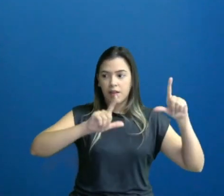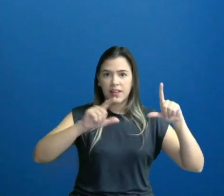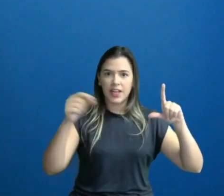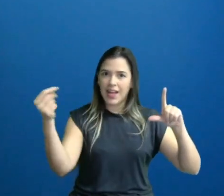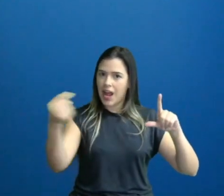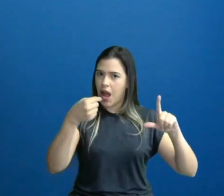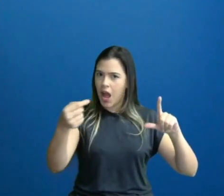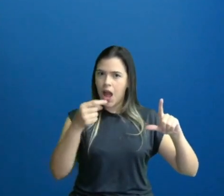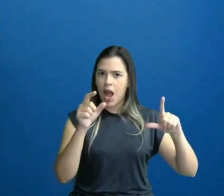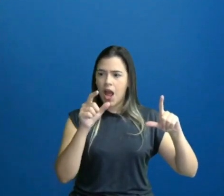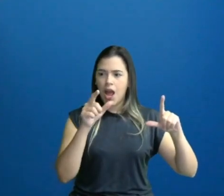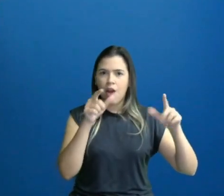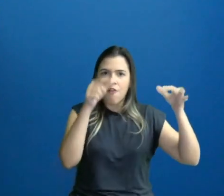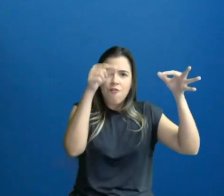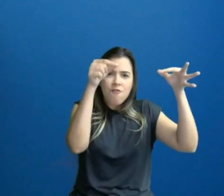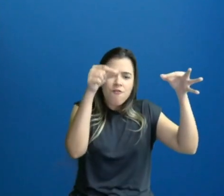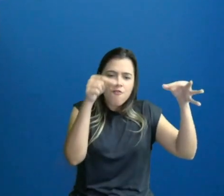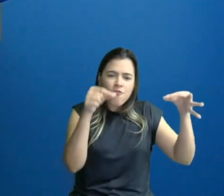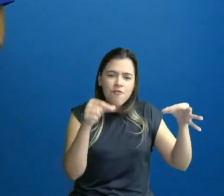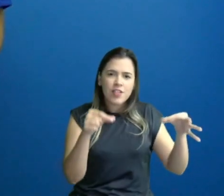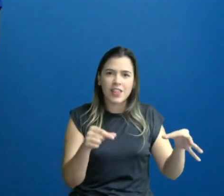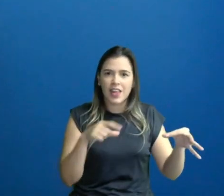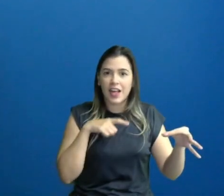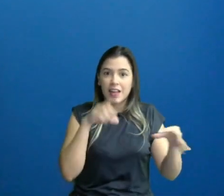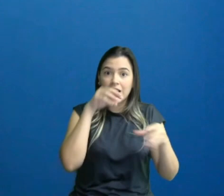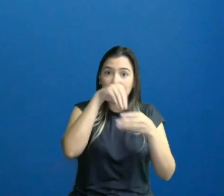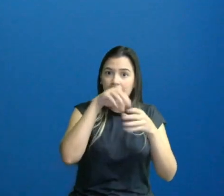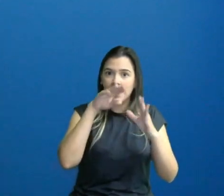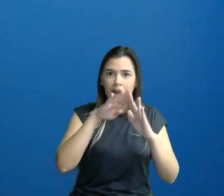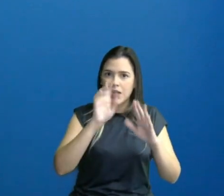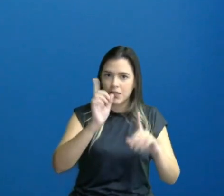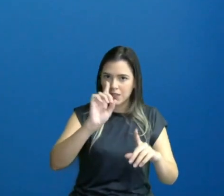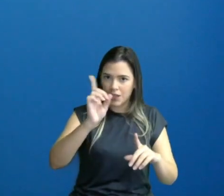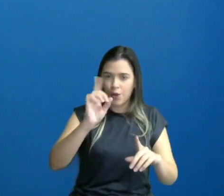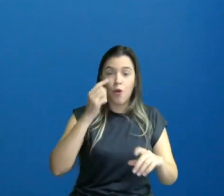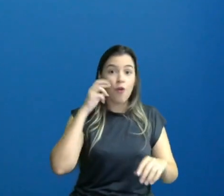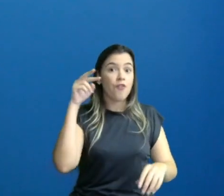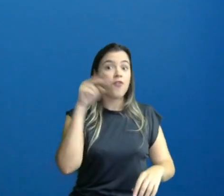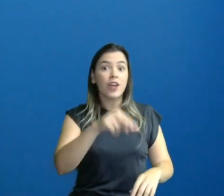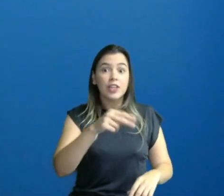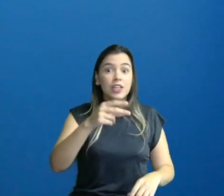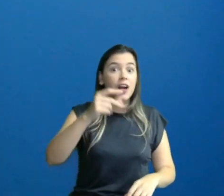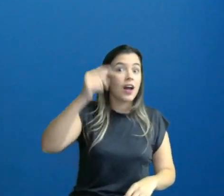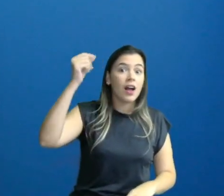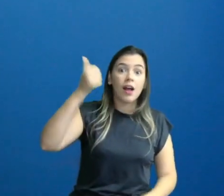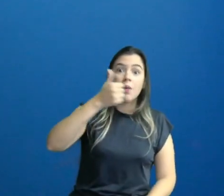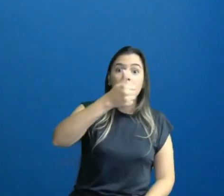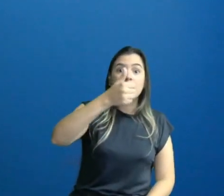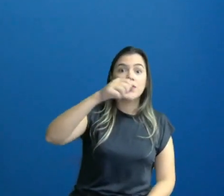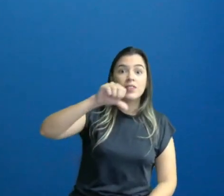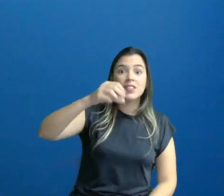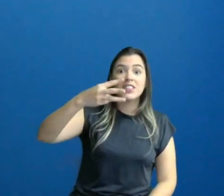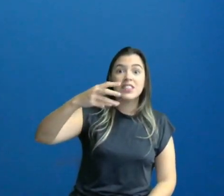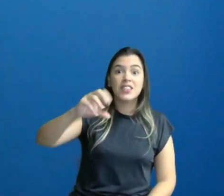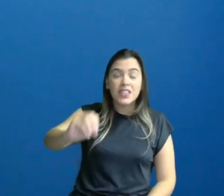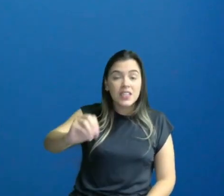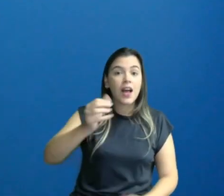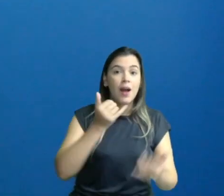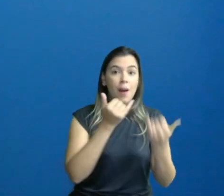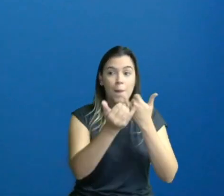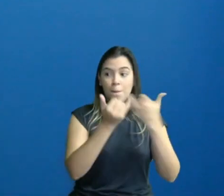Não era essa TV fininha que você tem aí na sua casa não olha como era a televisão em 1930